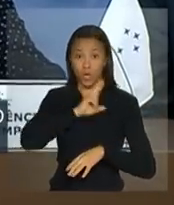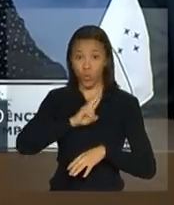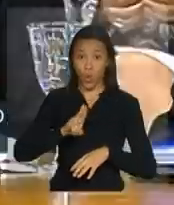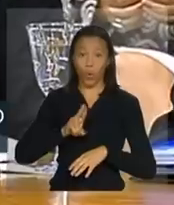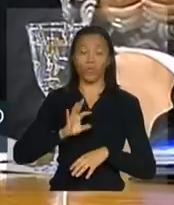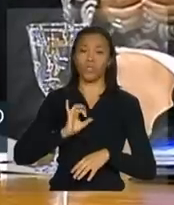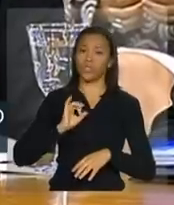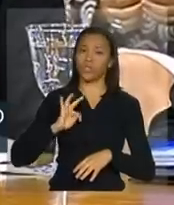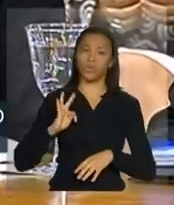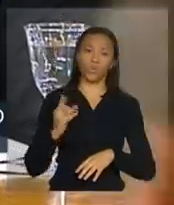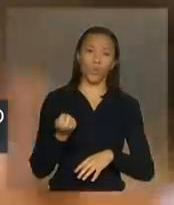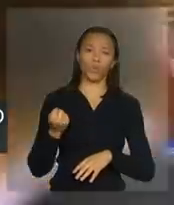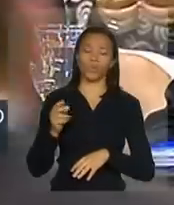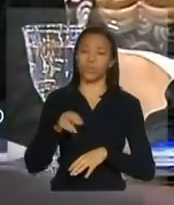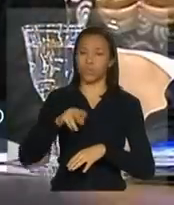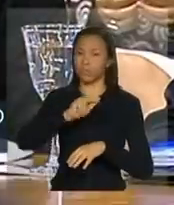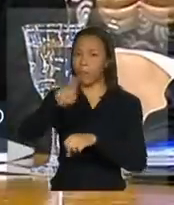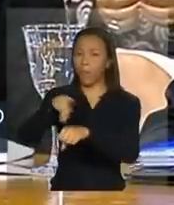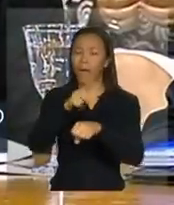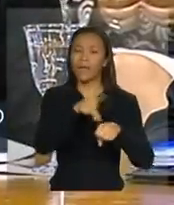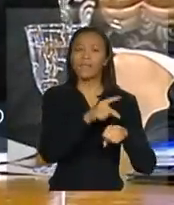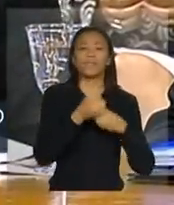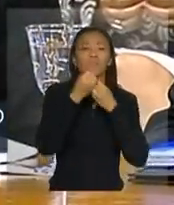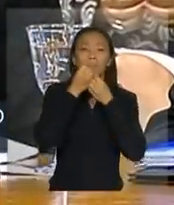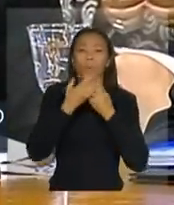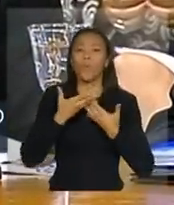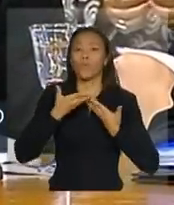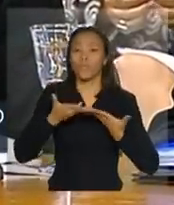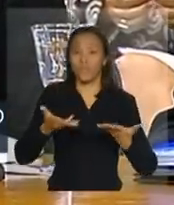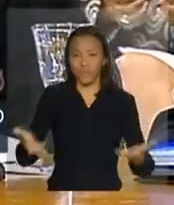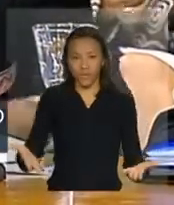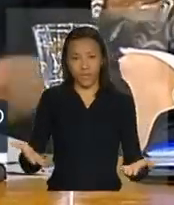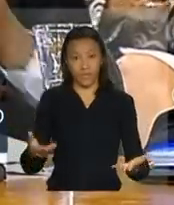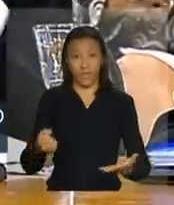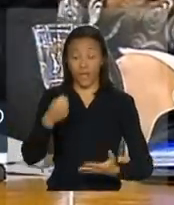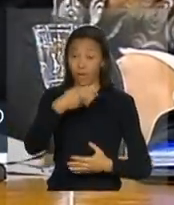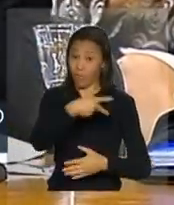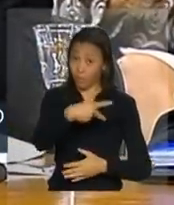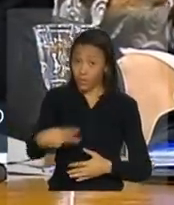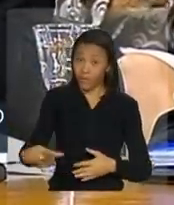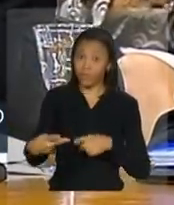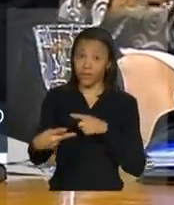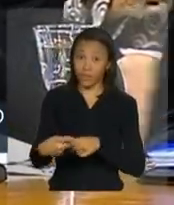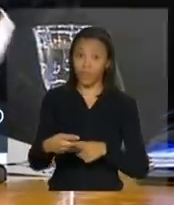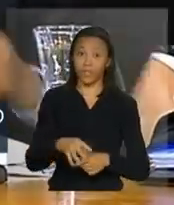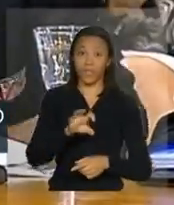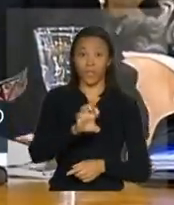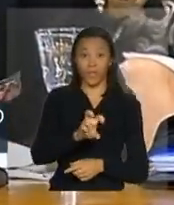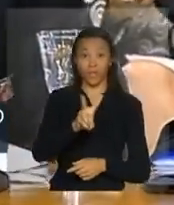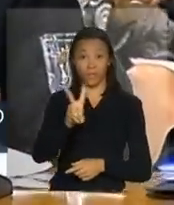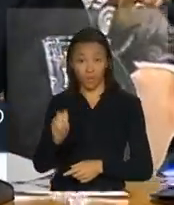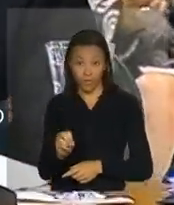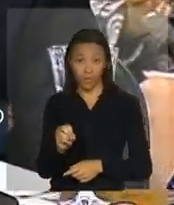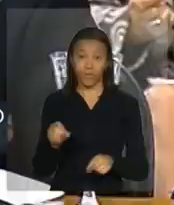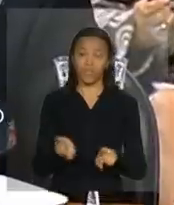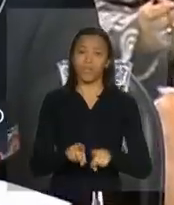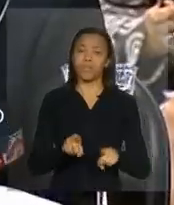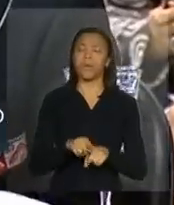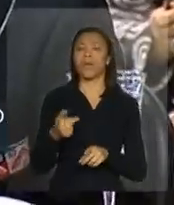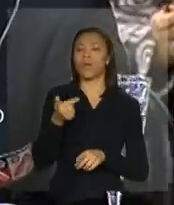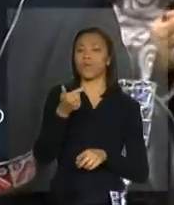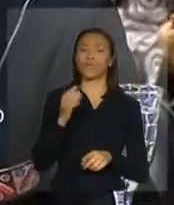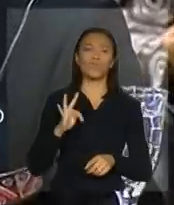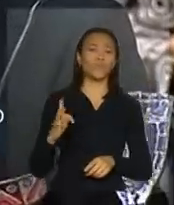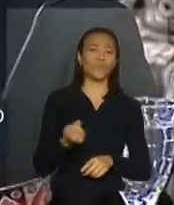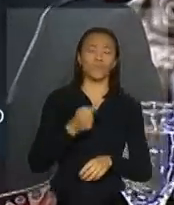dar as boas-vindas ao nosso querido presidente Evo Morales e